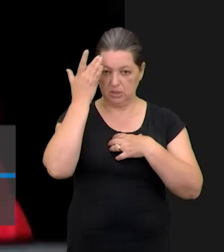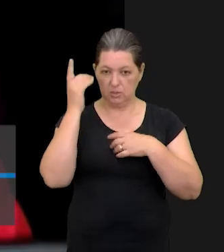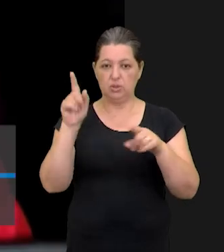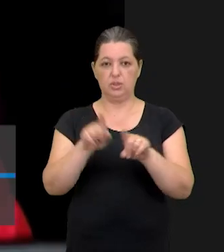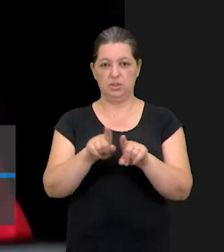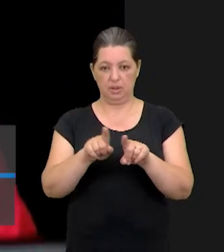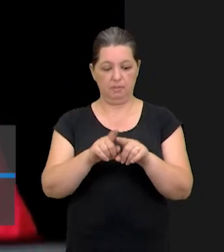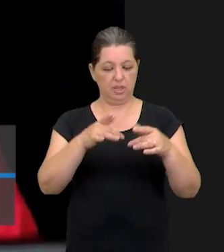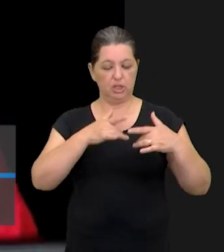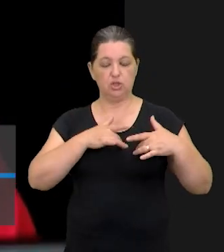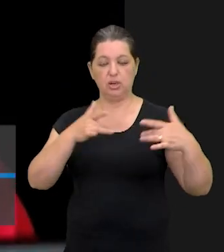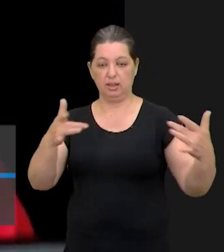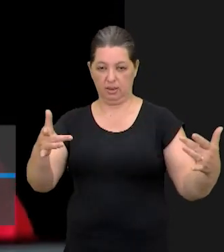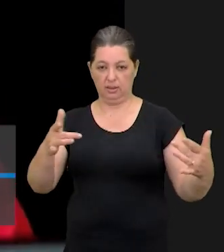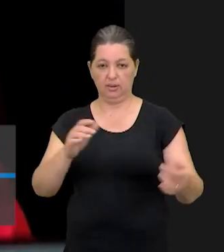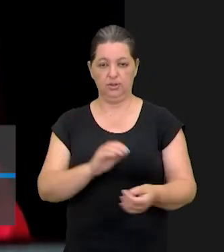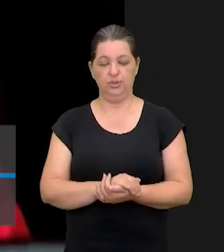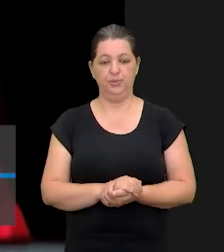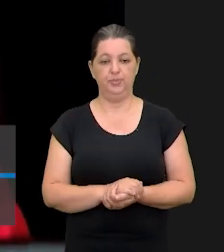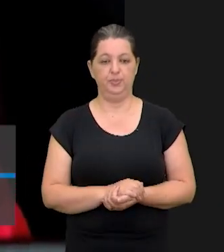e solidariedade.